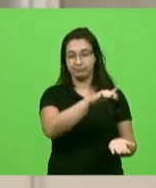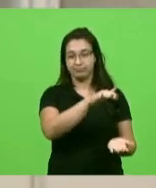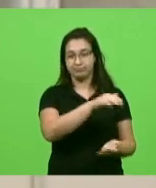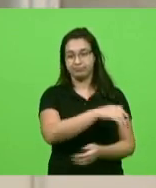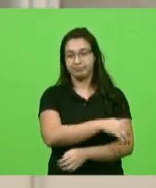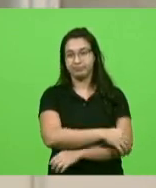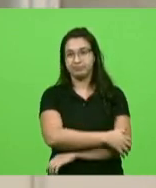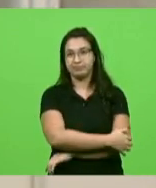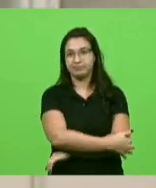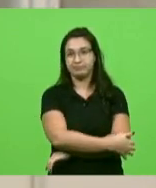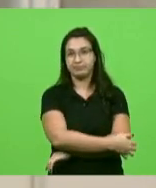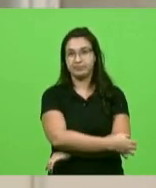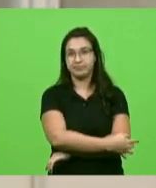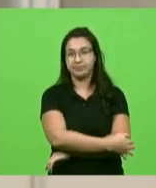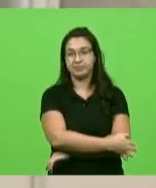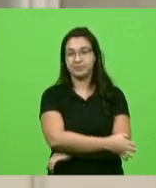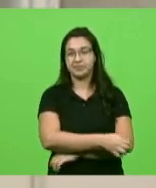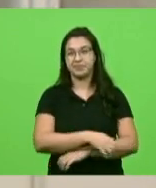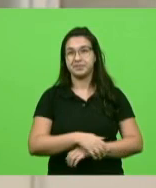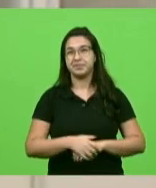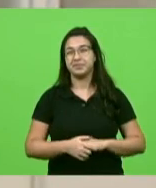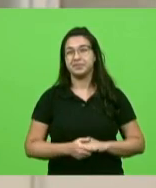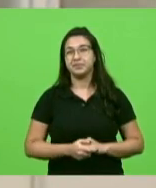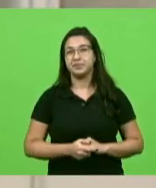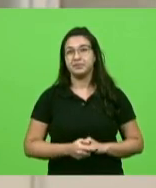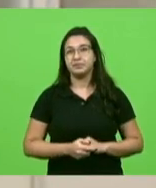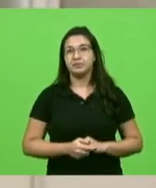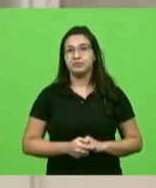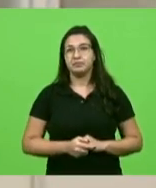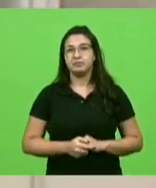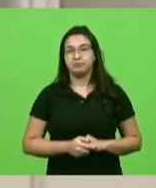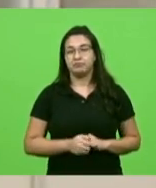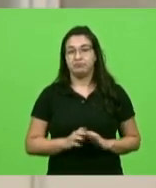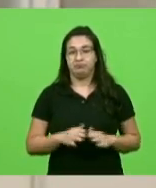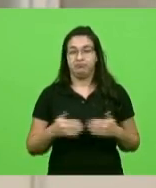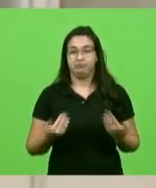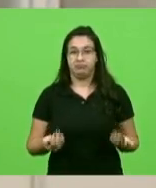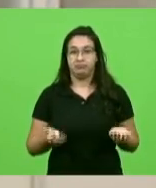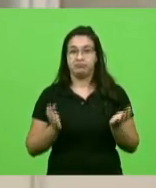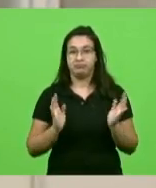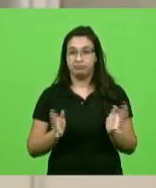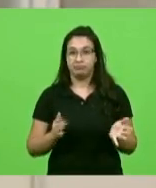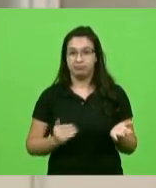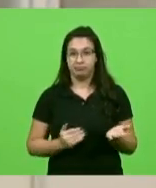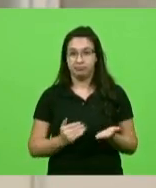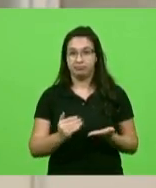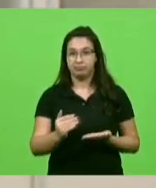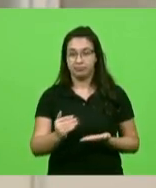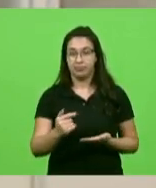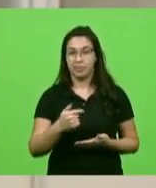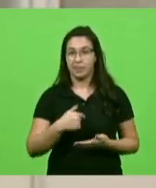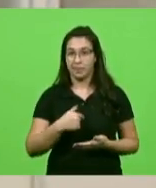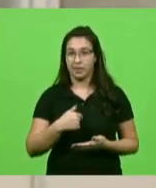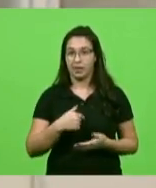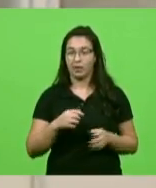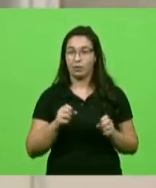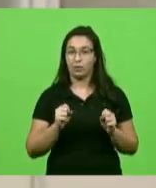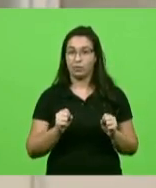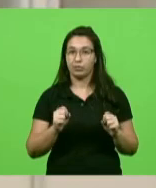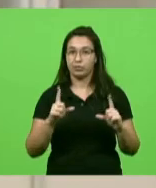o e neste neste propósito já inicialmente me permito